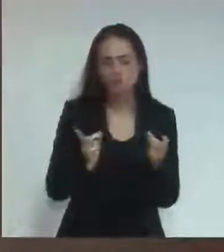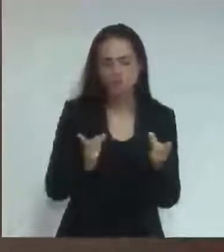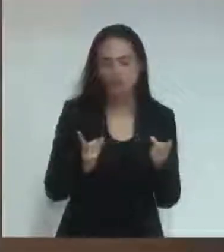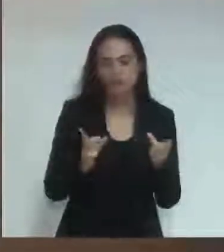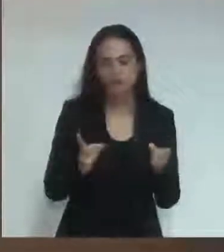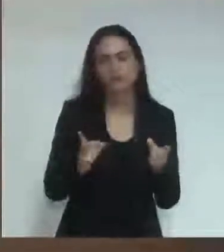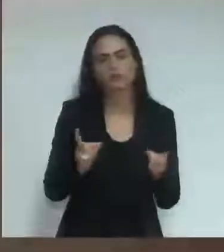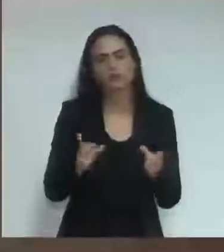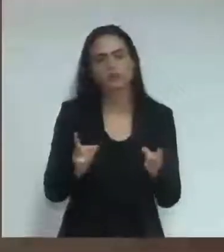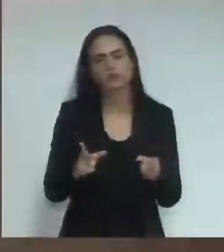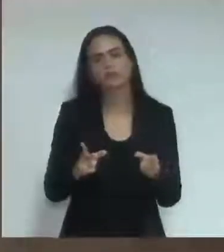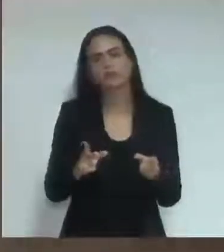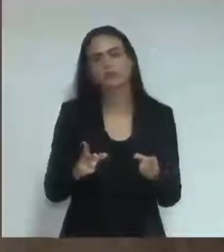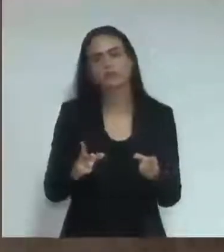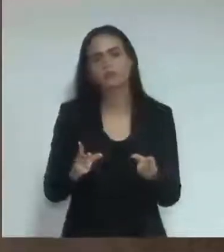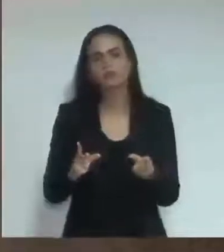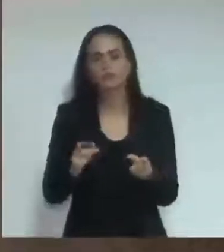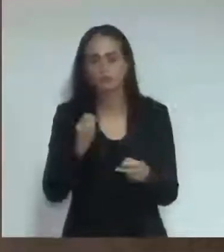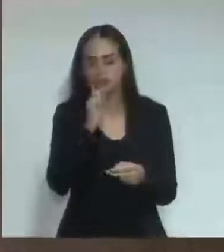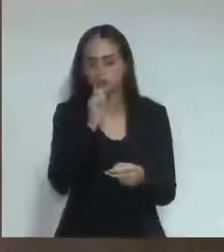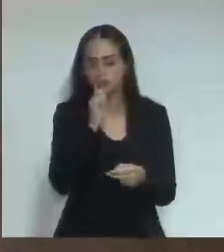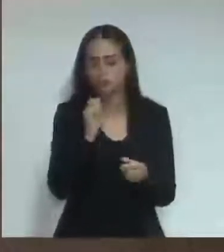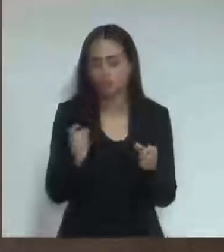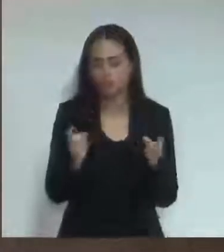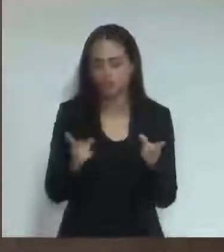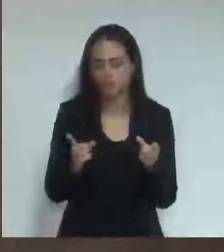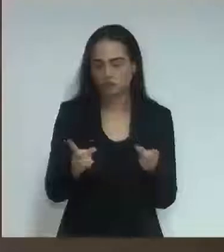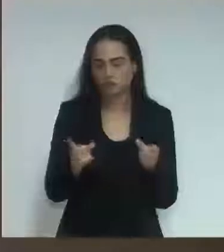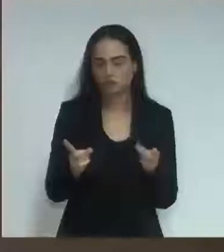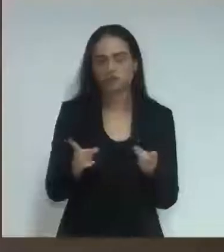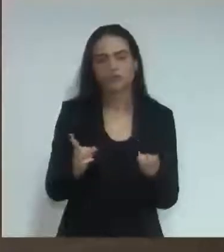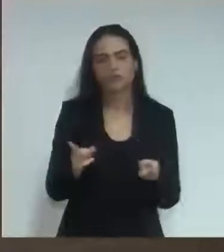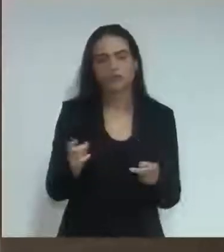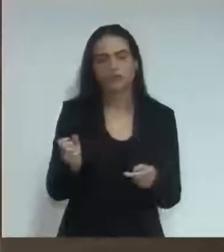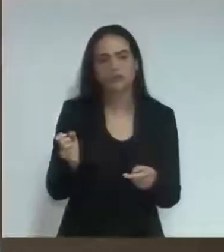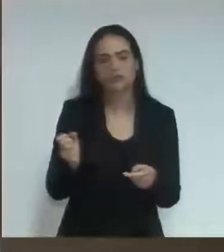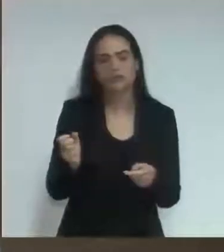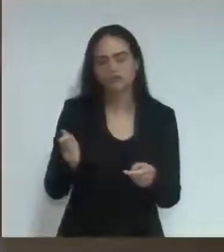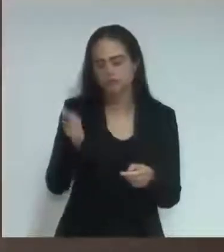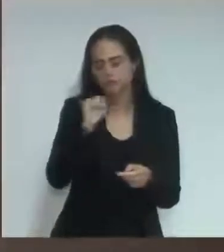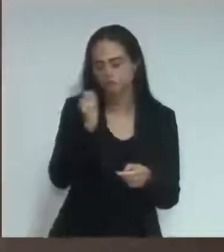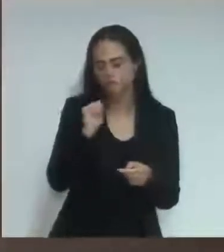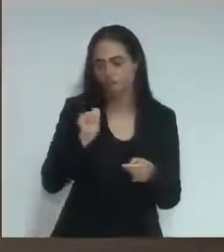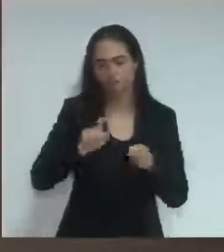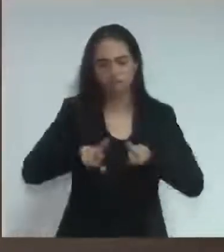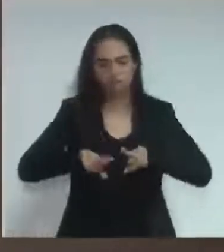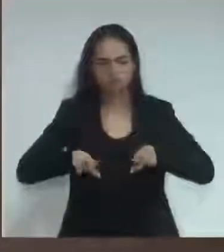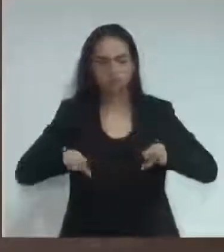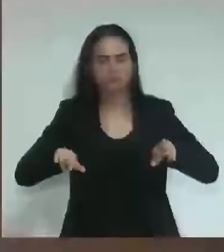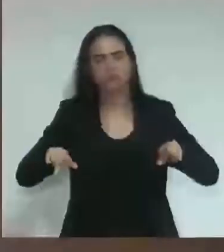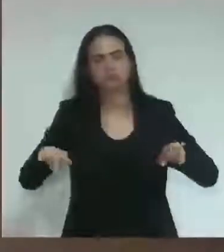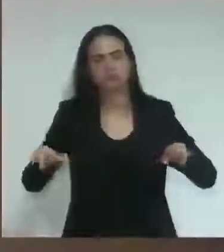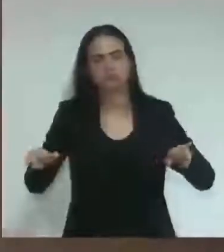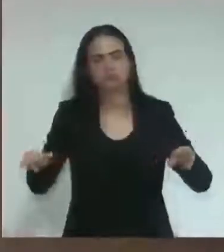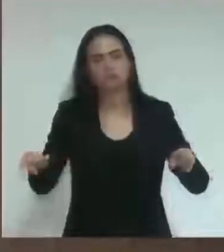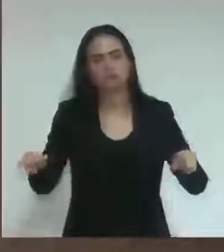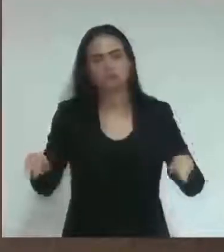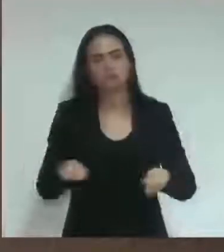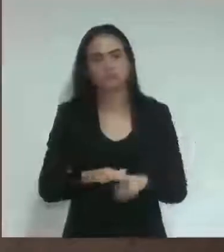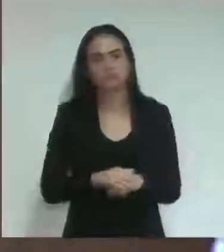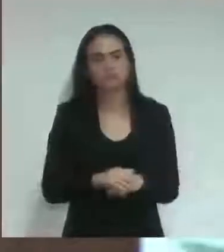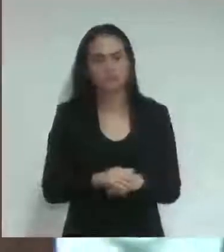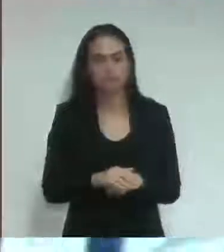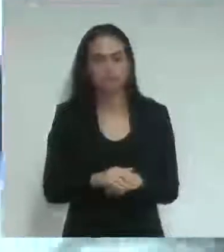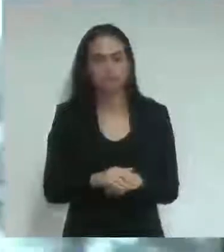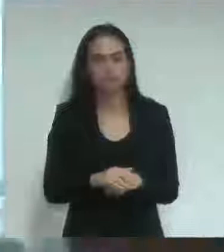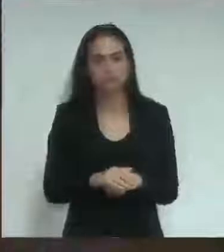fornecer, não comprando, né? Fornecer ali em regime de... para pagar só aquilo que consumir, né? Me fugiu o termo